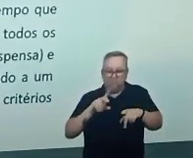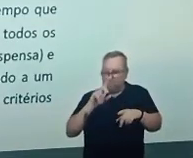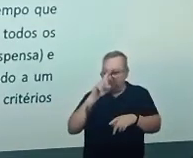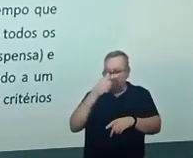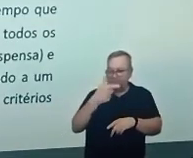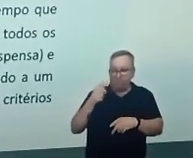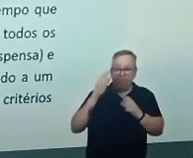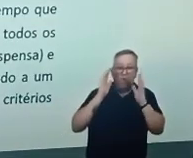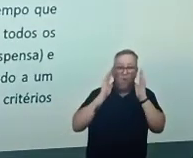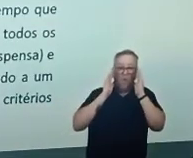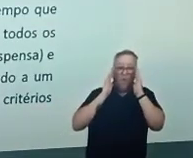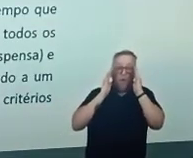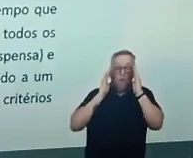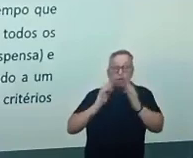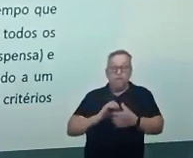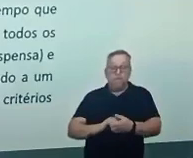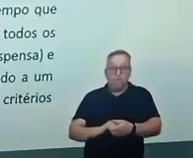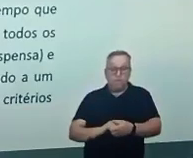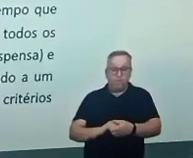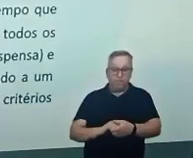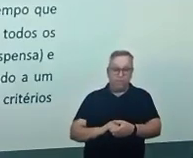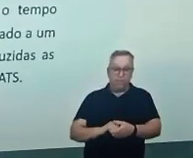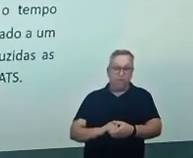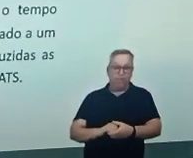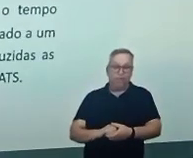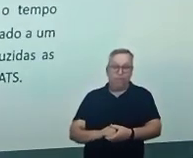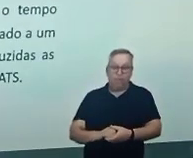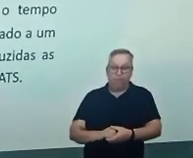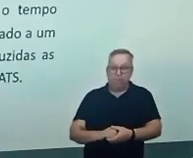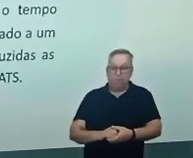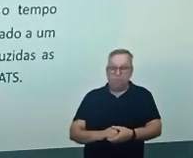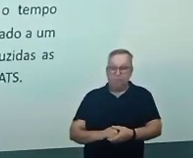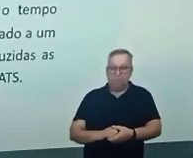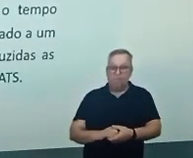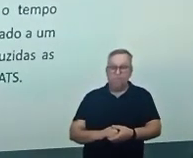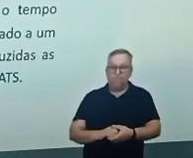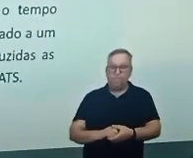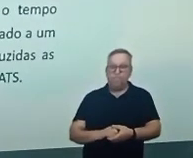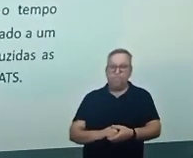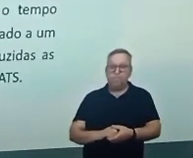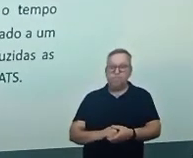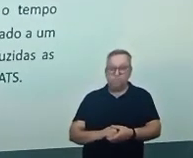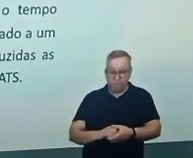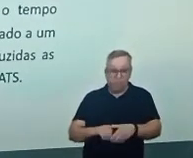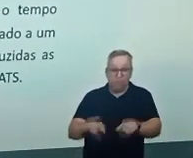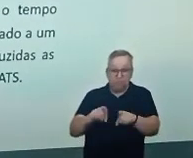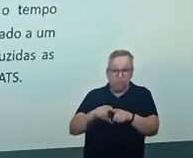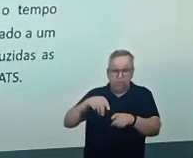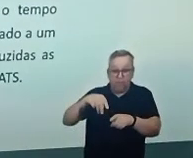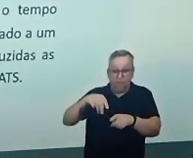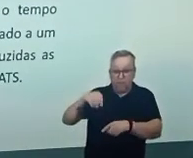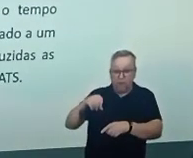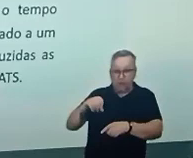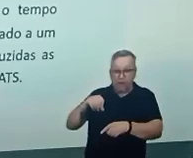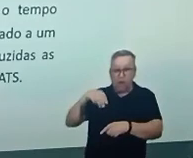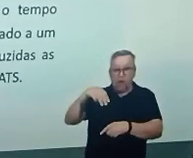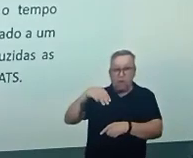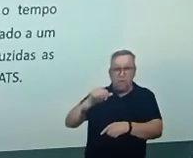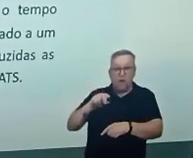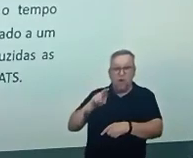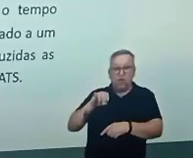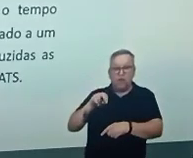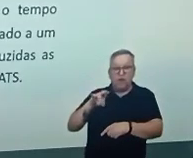dúvidas. Então, pode passar o próximo? Tempo de magistério. No tempo de magistério, a